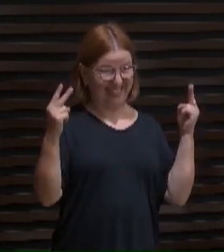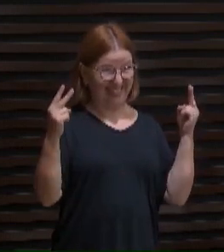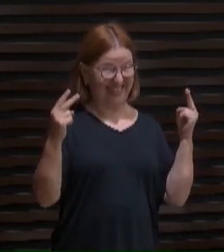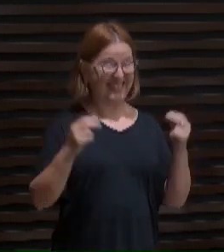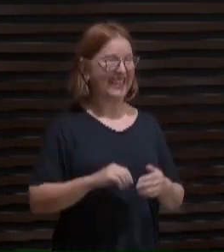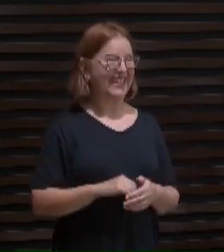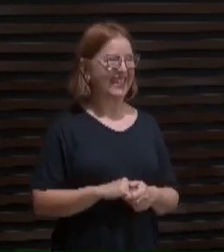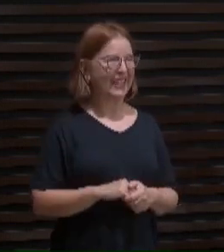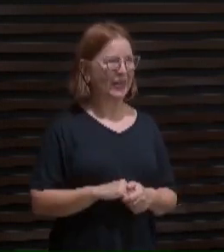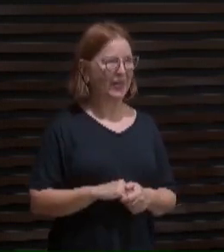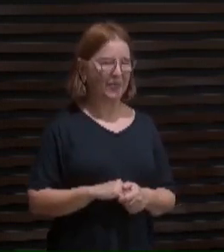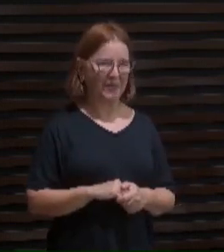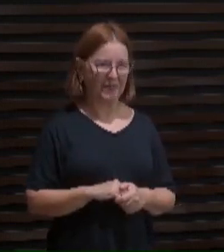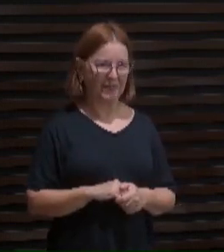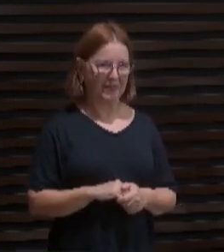Olha,